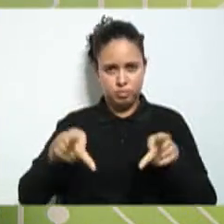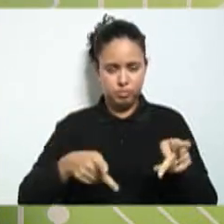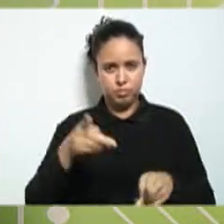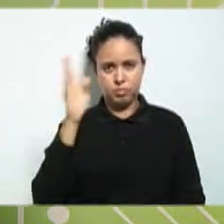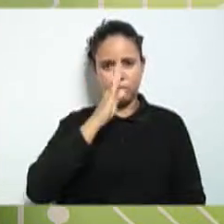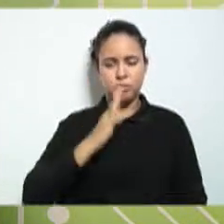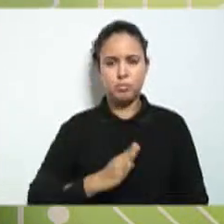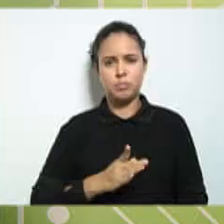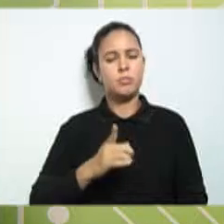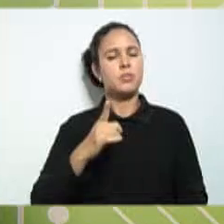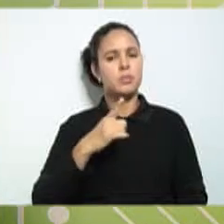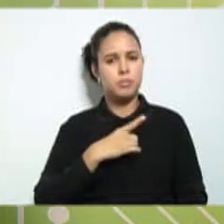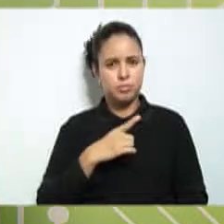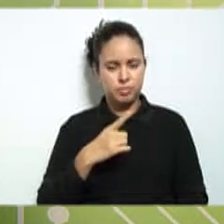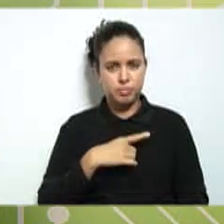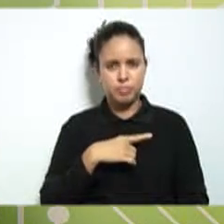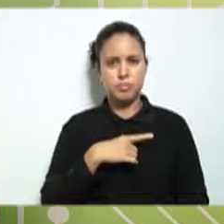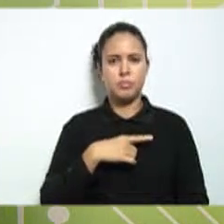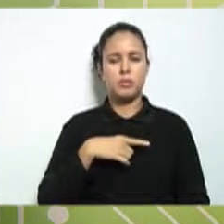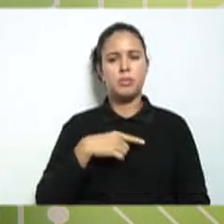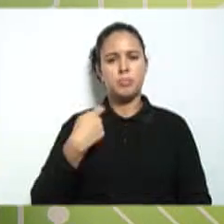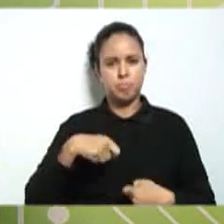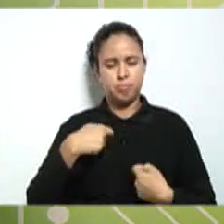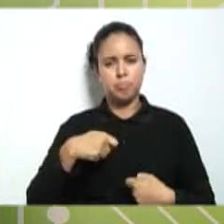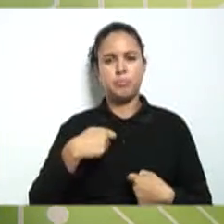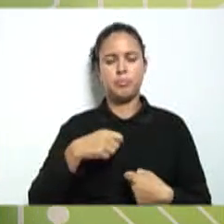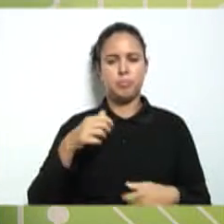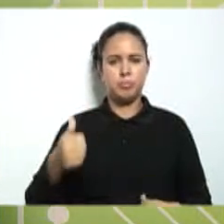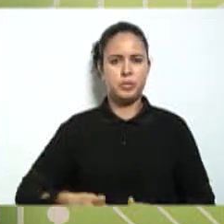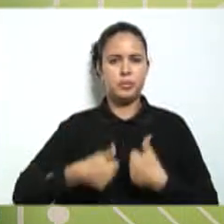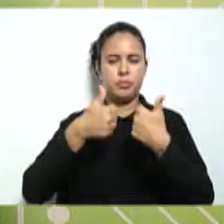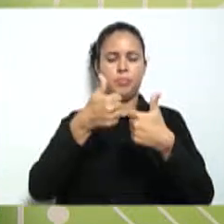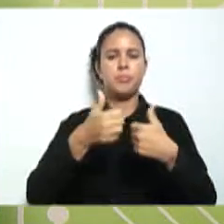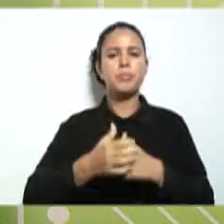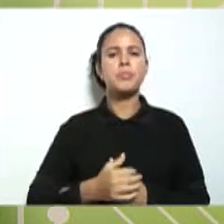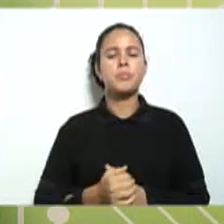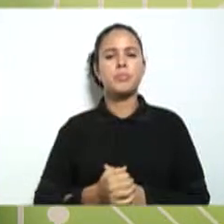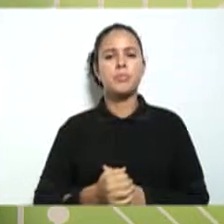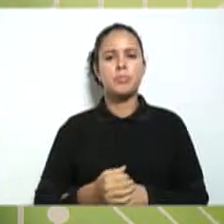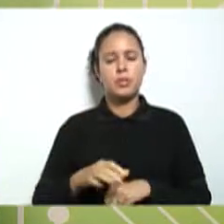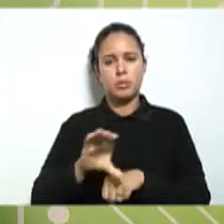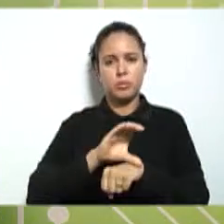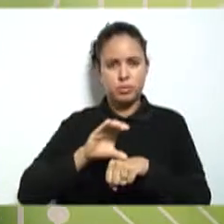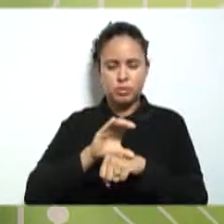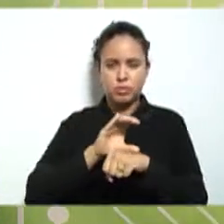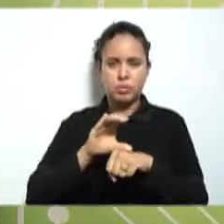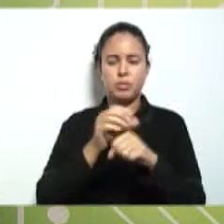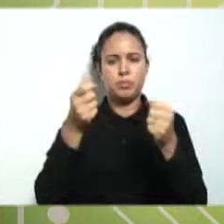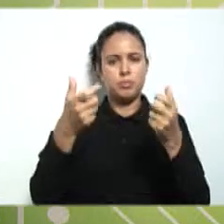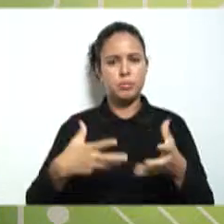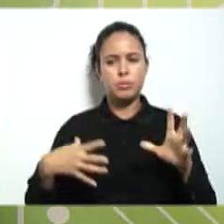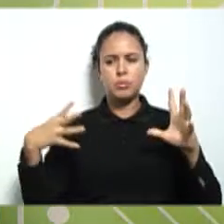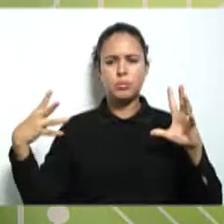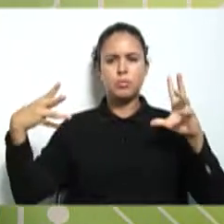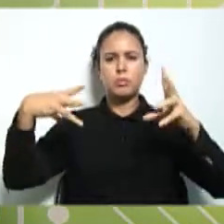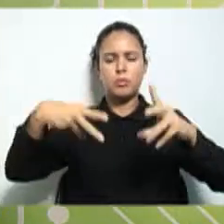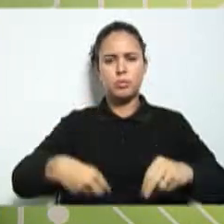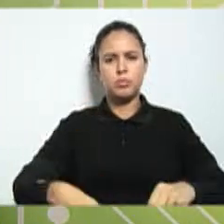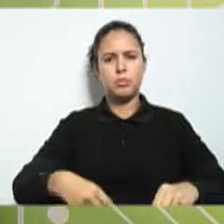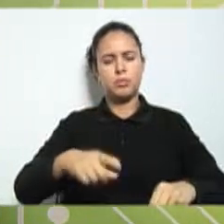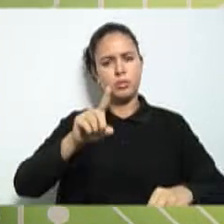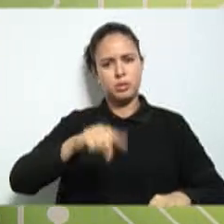é uma questão que existe e que a gente precisa melhorar. Na nossa Constituição fala, somos todos cidadãos, somos todos brasileiros, temos todos os